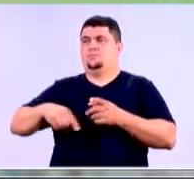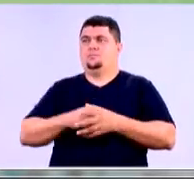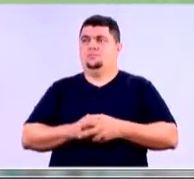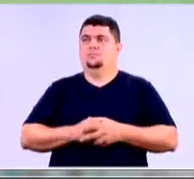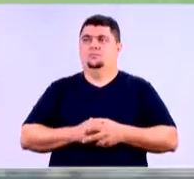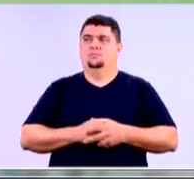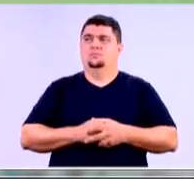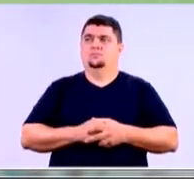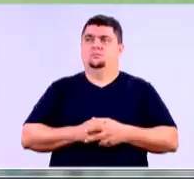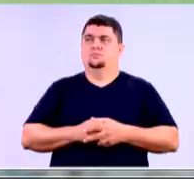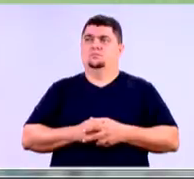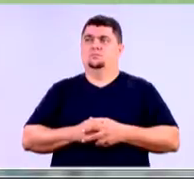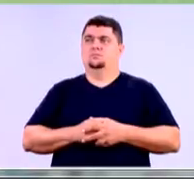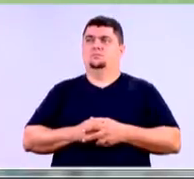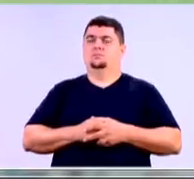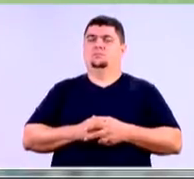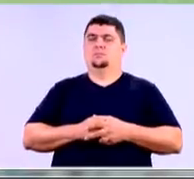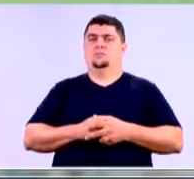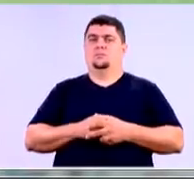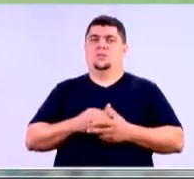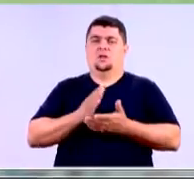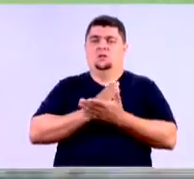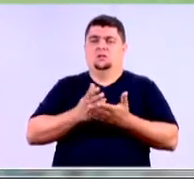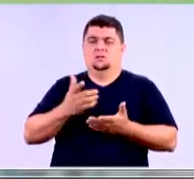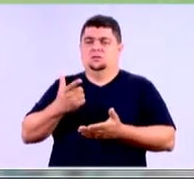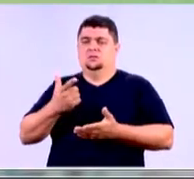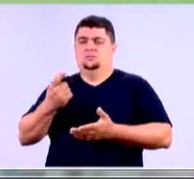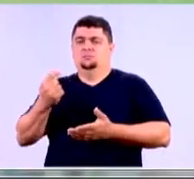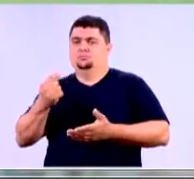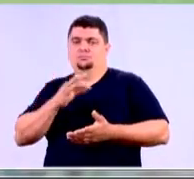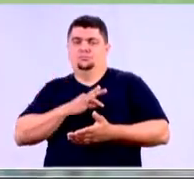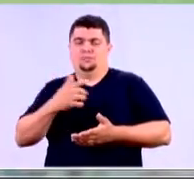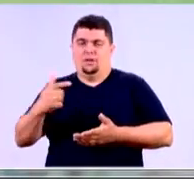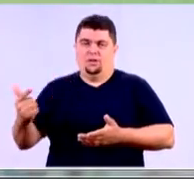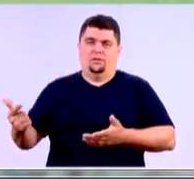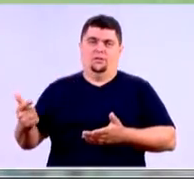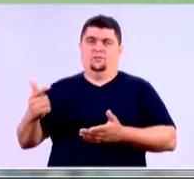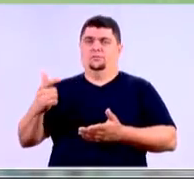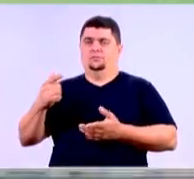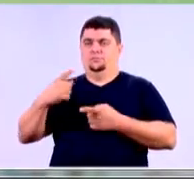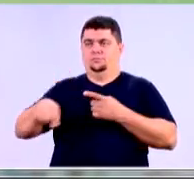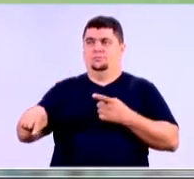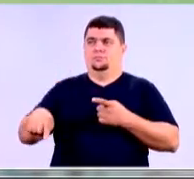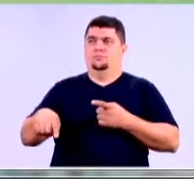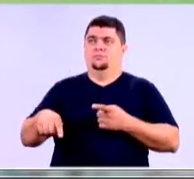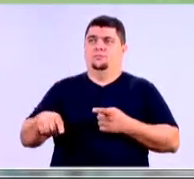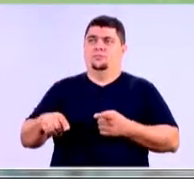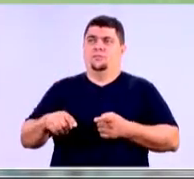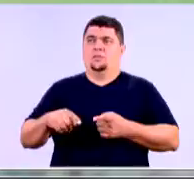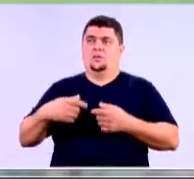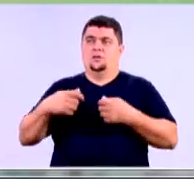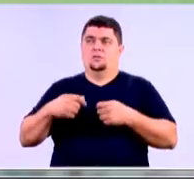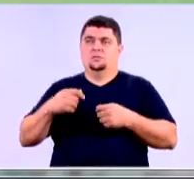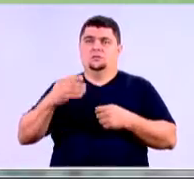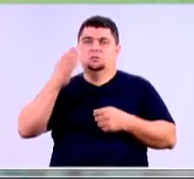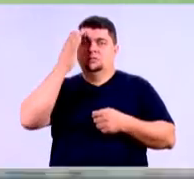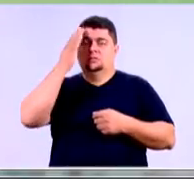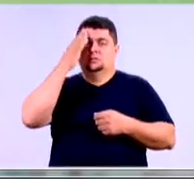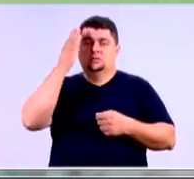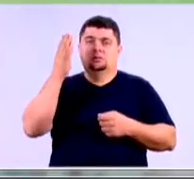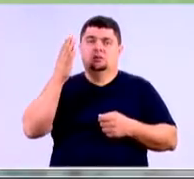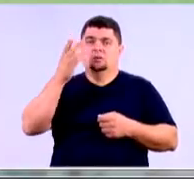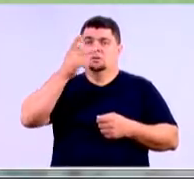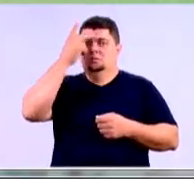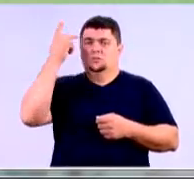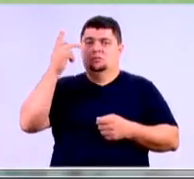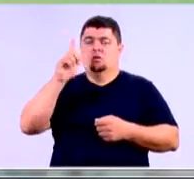professor? Isso, ou mesmo ter o capital comprometido. Isso, são restrições, né? Garantias fornecidas pelo cliente. Às vezes eu vou pedir